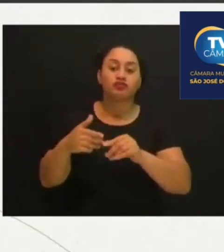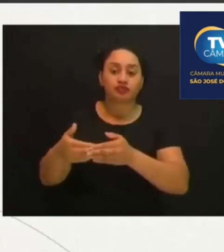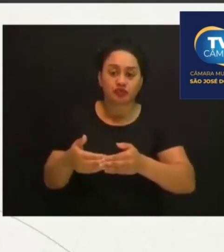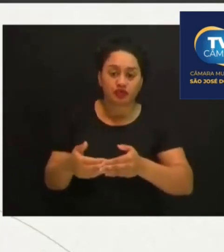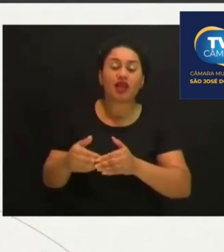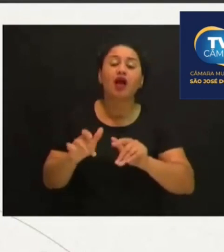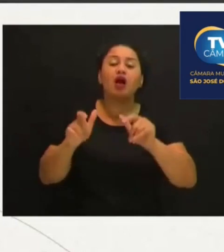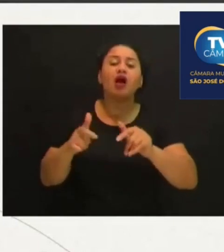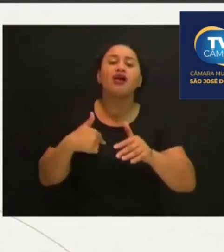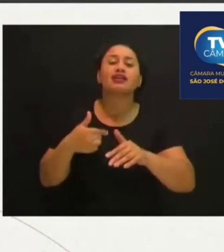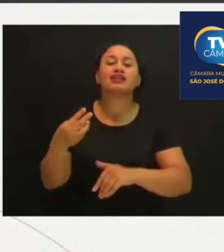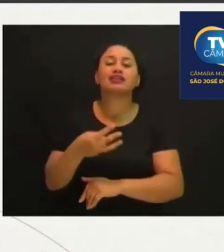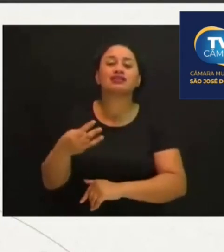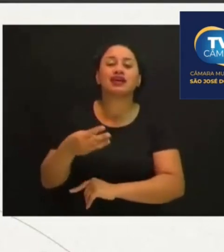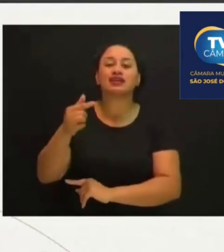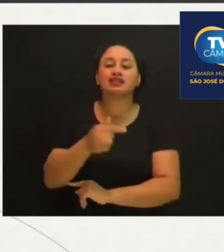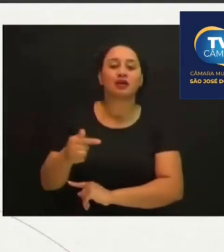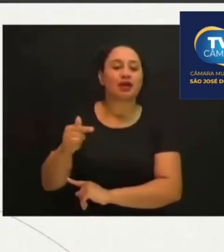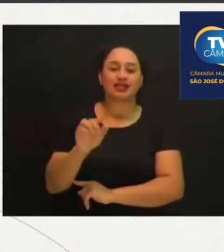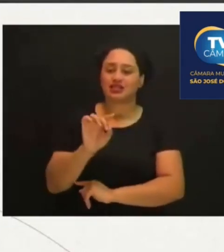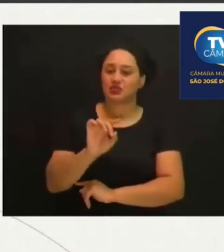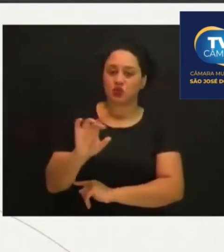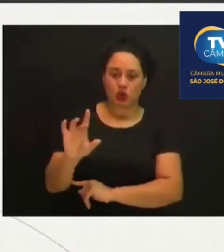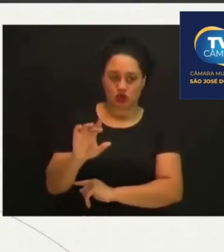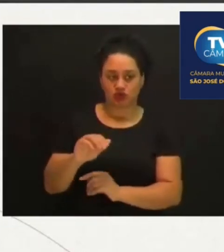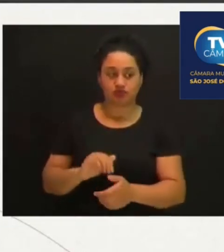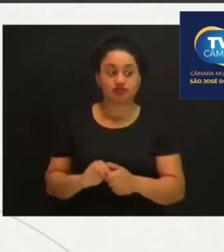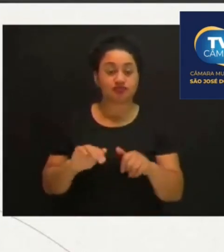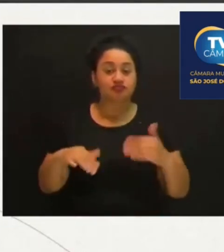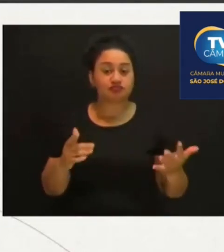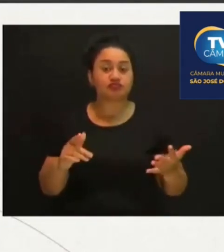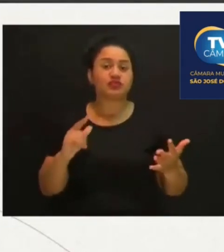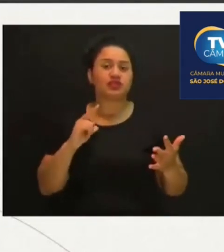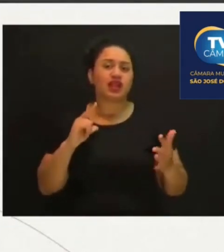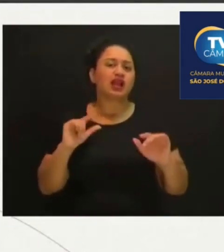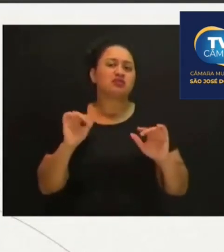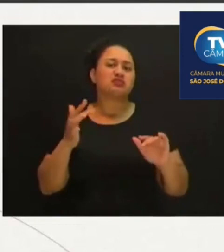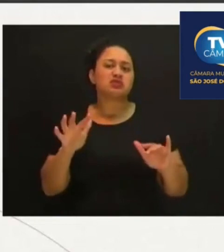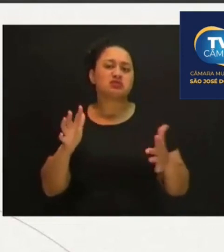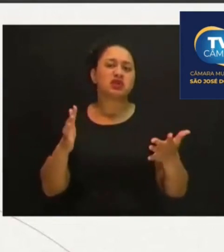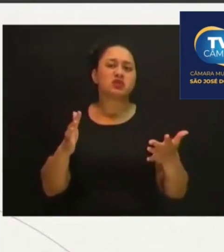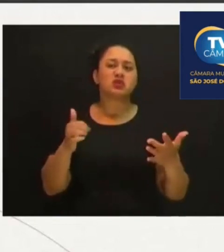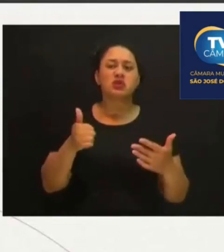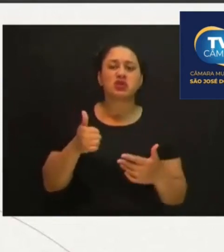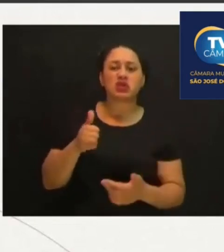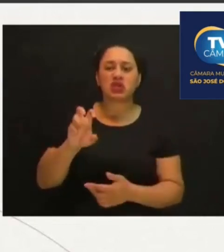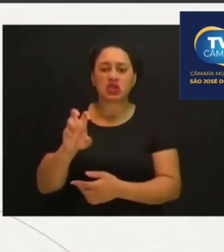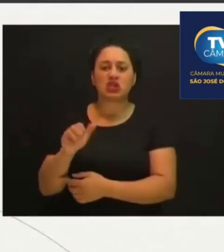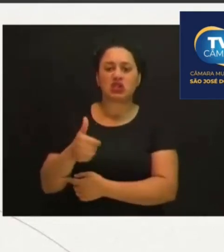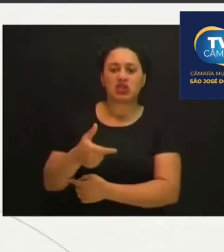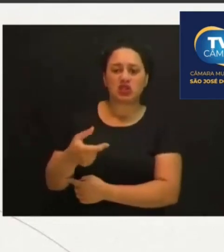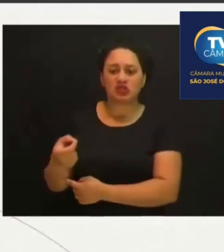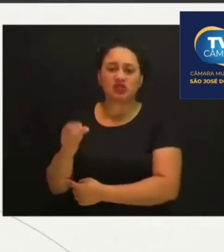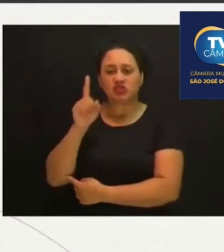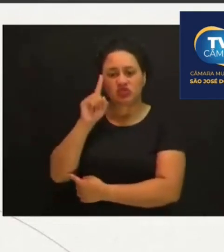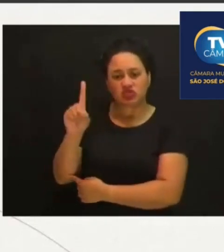sua 3ª semana apenas. Tá? Então, ele tem aí nessa semana ao redor de 15, 20 dias, mais